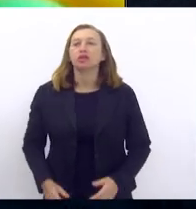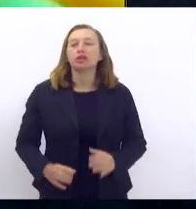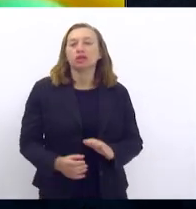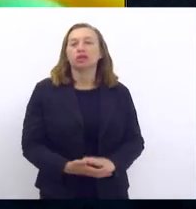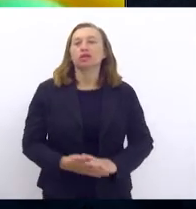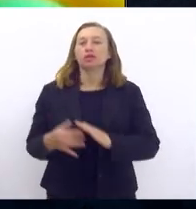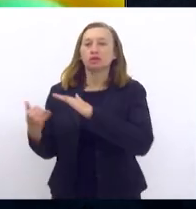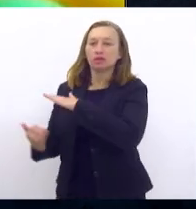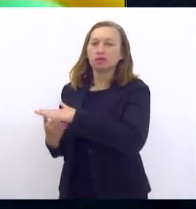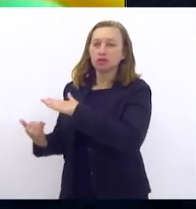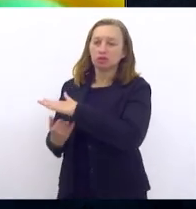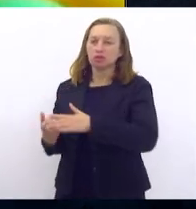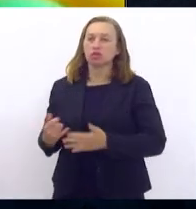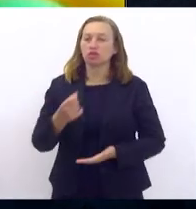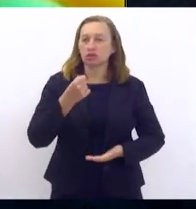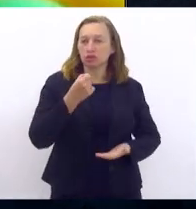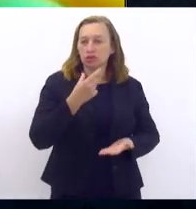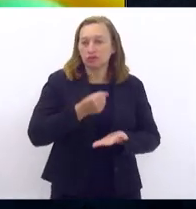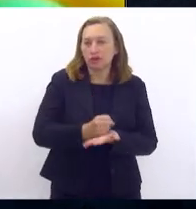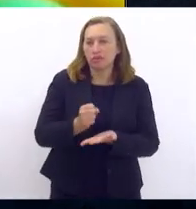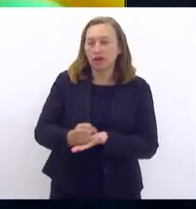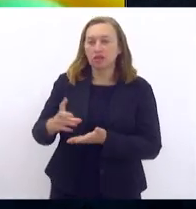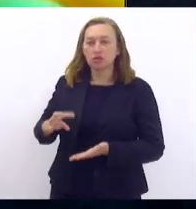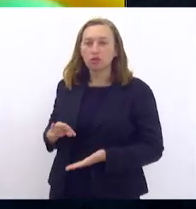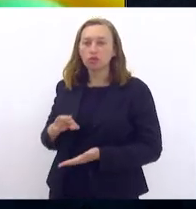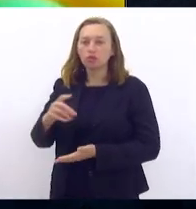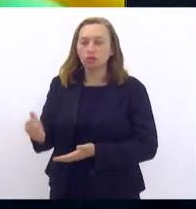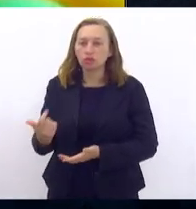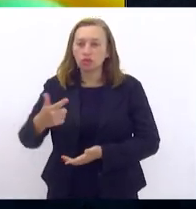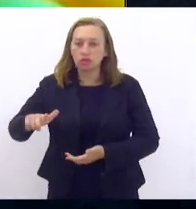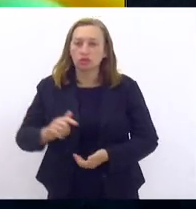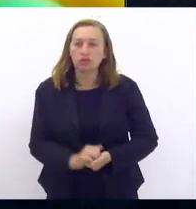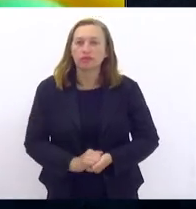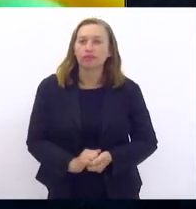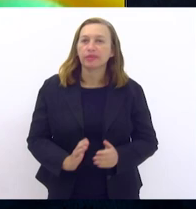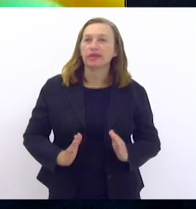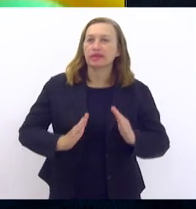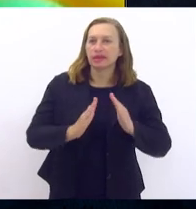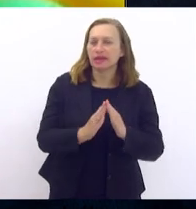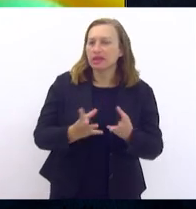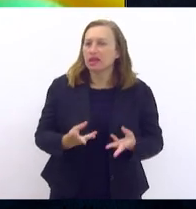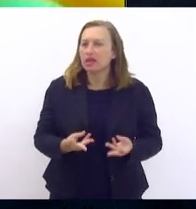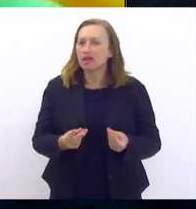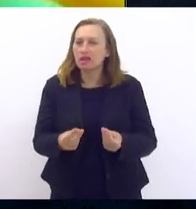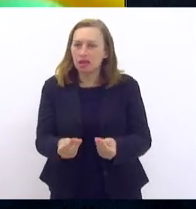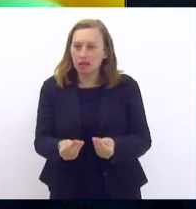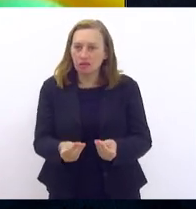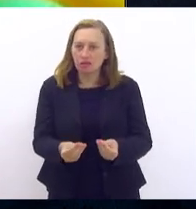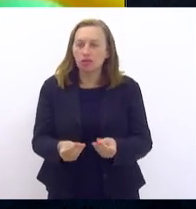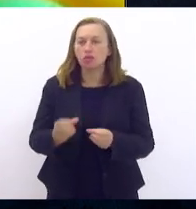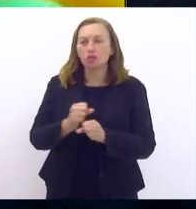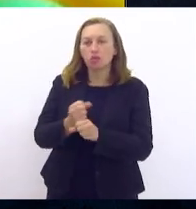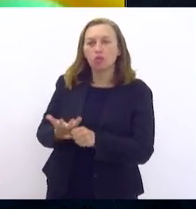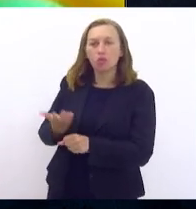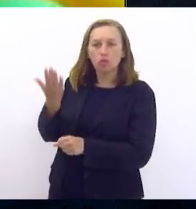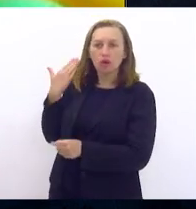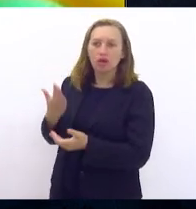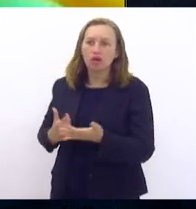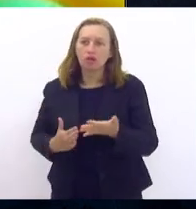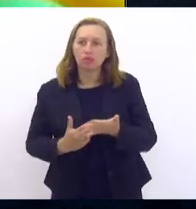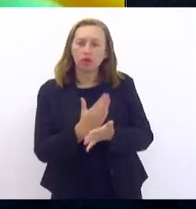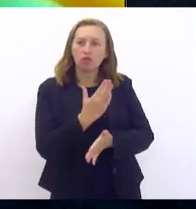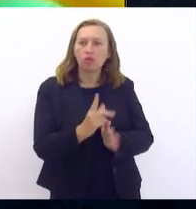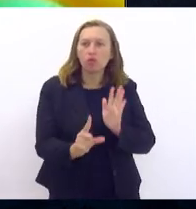e acontece com todo o resto e essa casa sensível a isso no ano passado aprovou